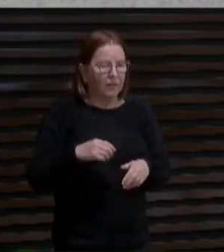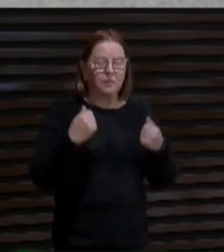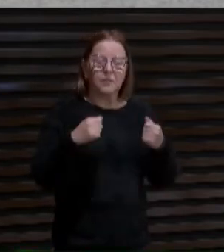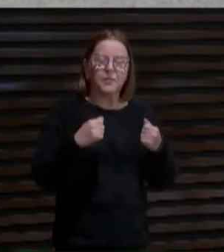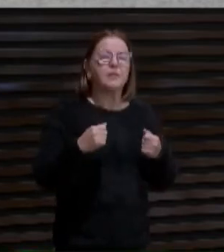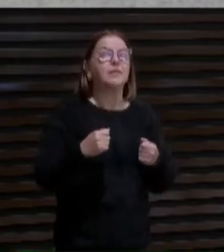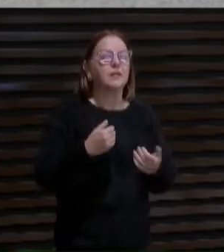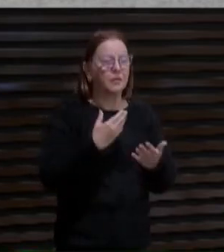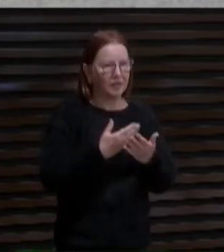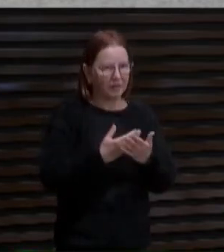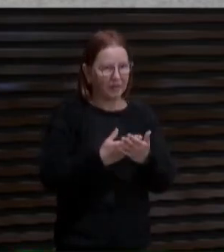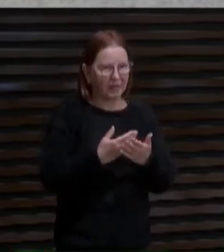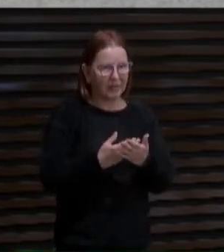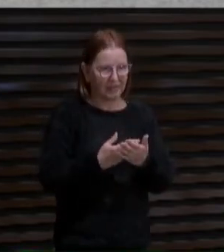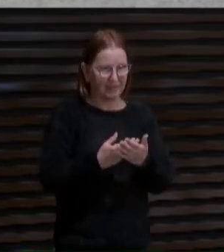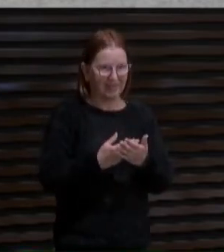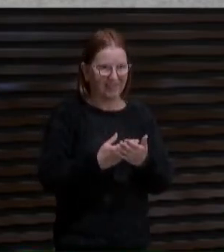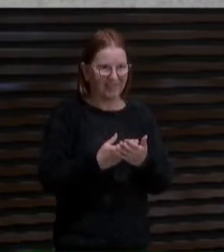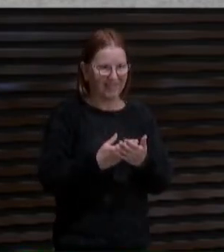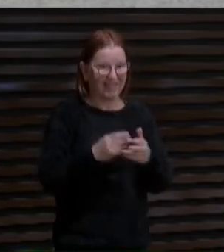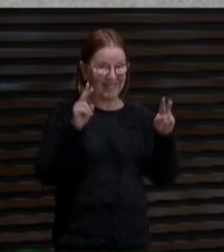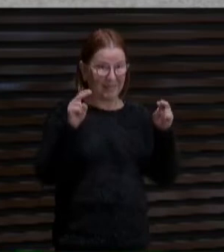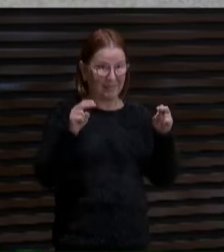sobre prontos para partir